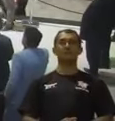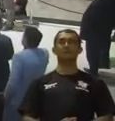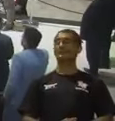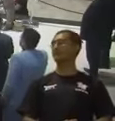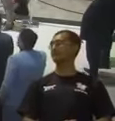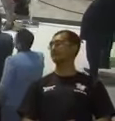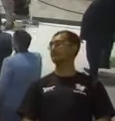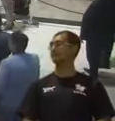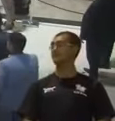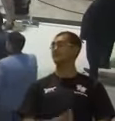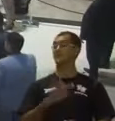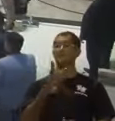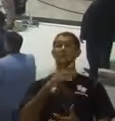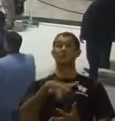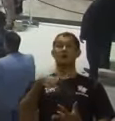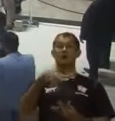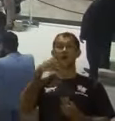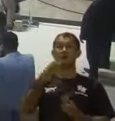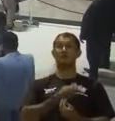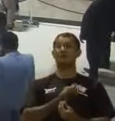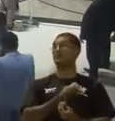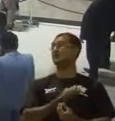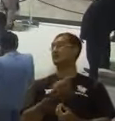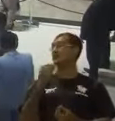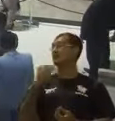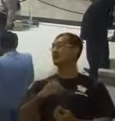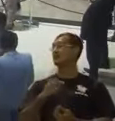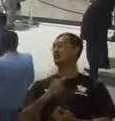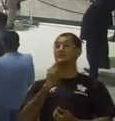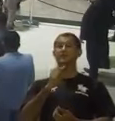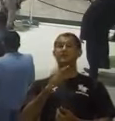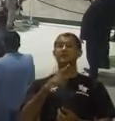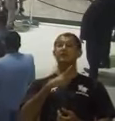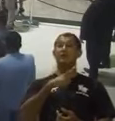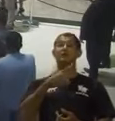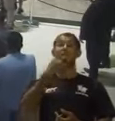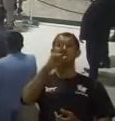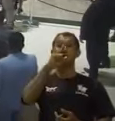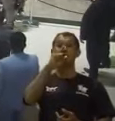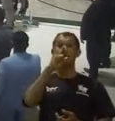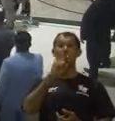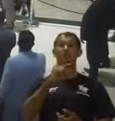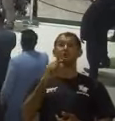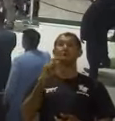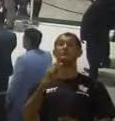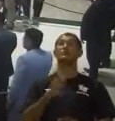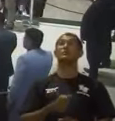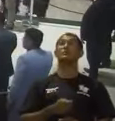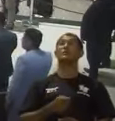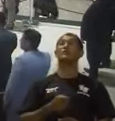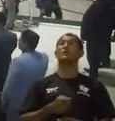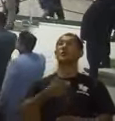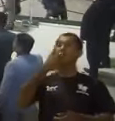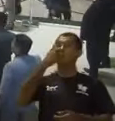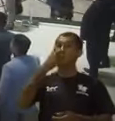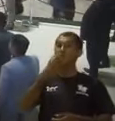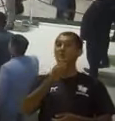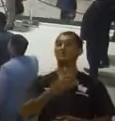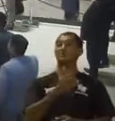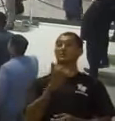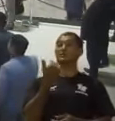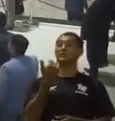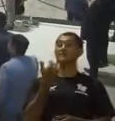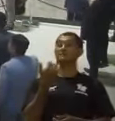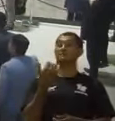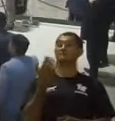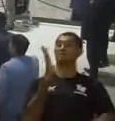tua alma está em jogo, você está em perigo, escapa-te por tua vida. Onde está